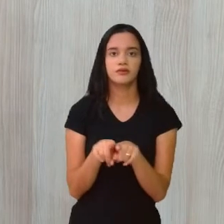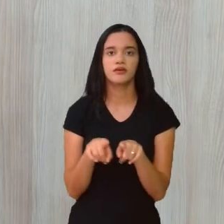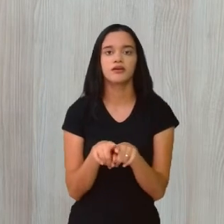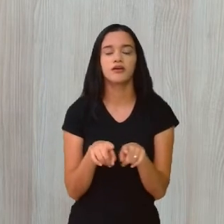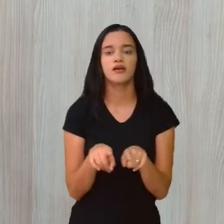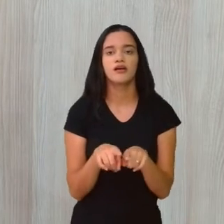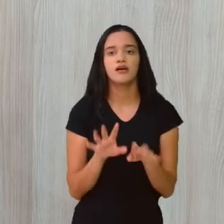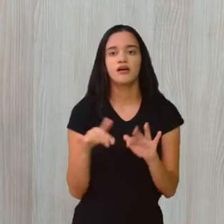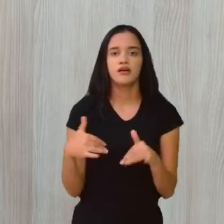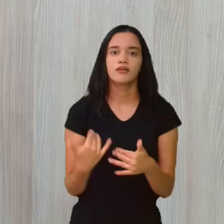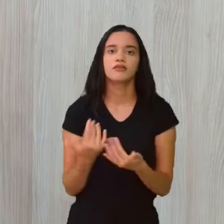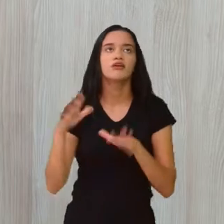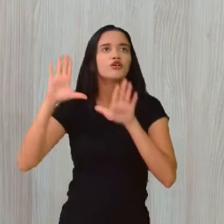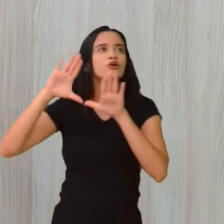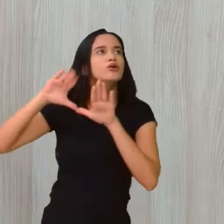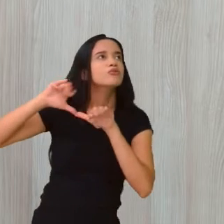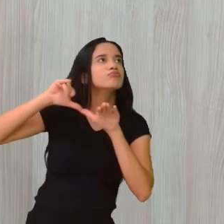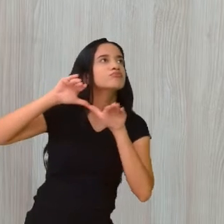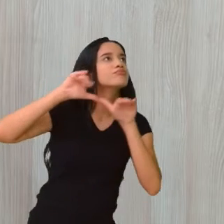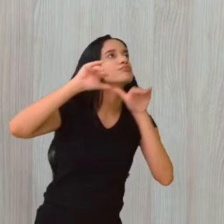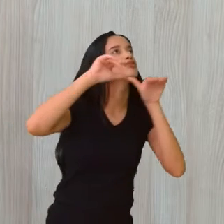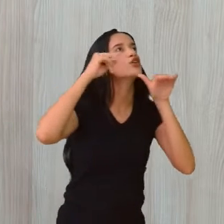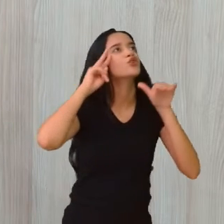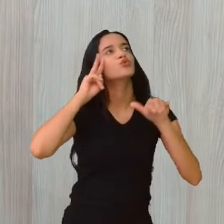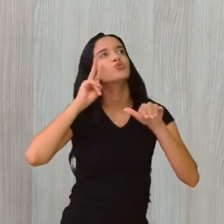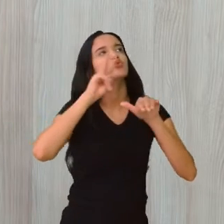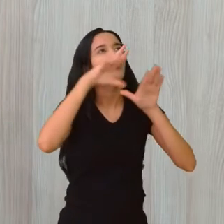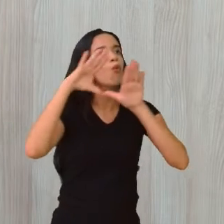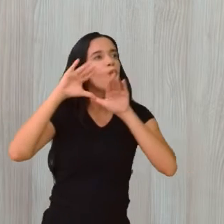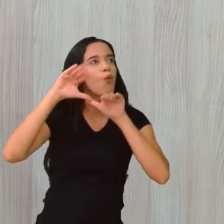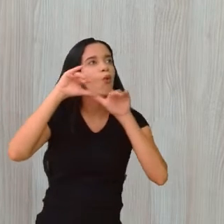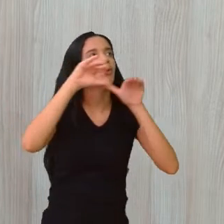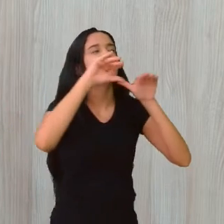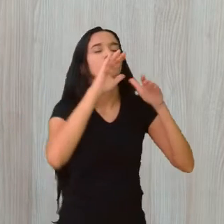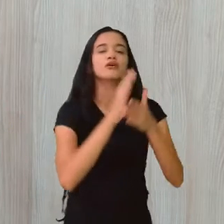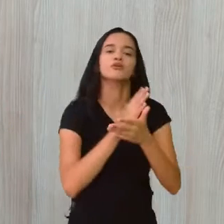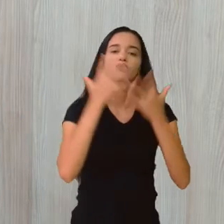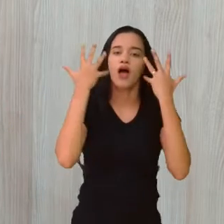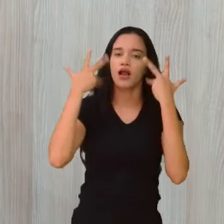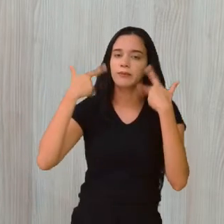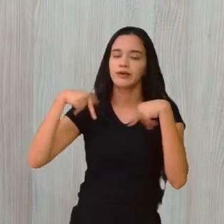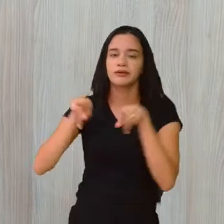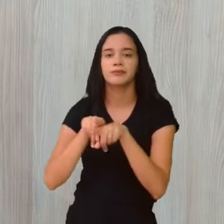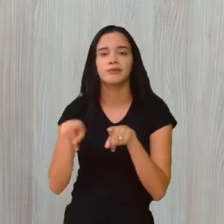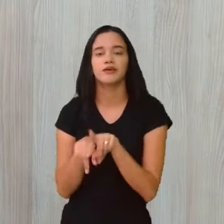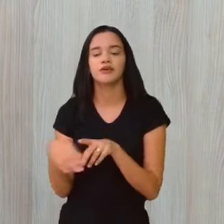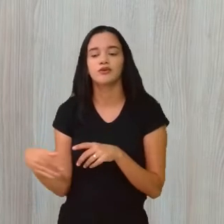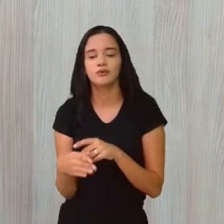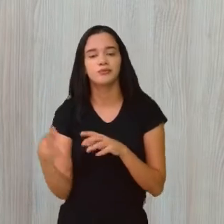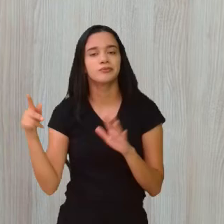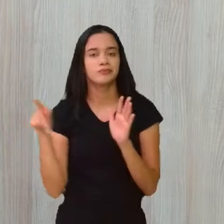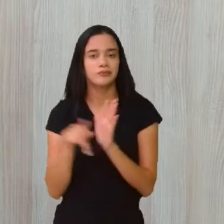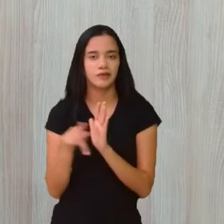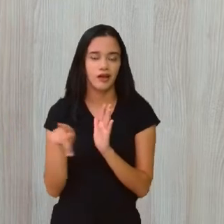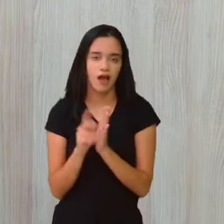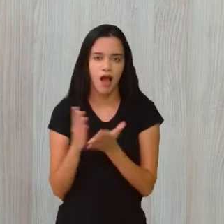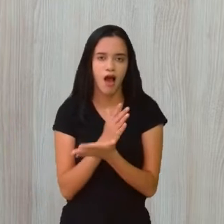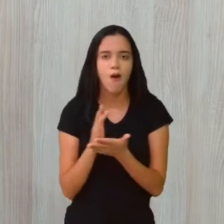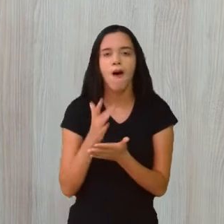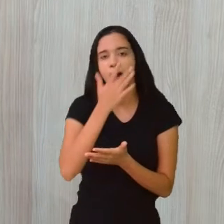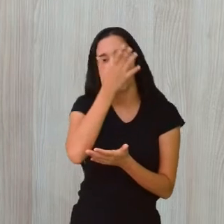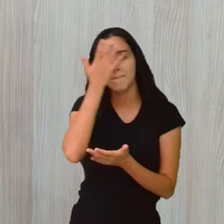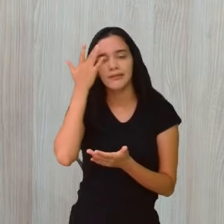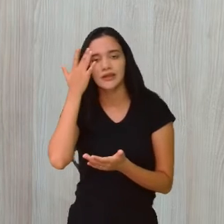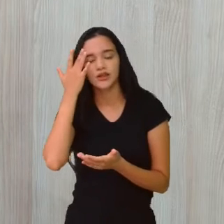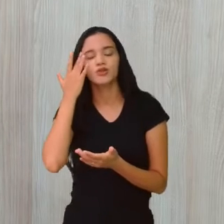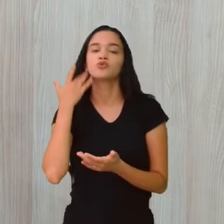deslumbrar no voo de uma garça, na hora que a gente está olhando, alguns animais, os próprios peixes, e também para que algumas pessoas também retirem